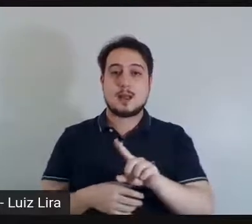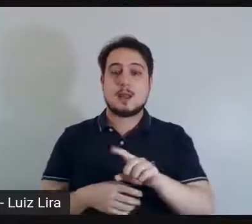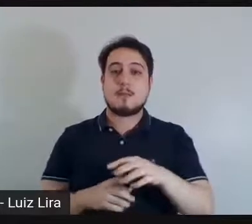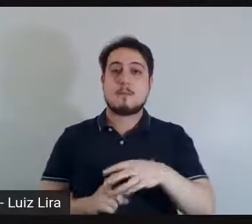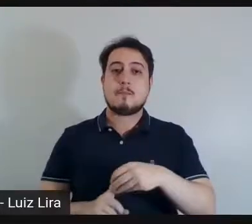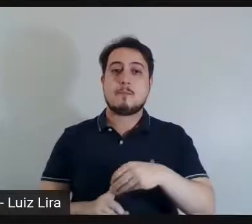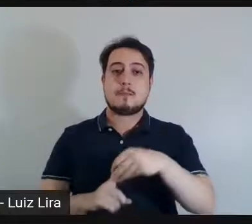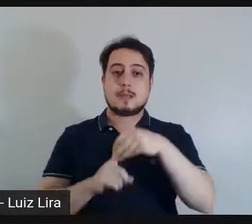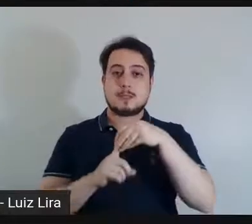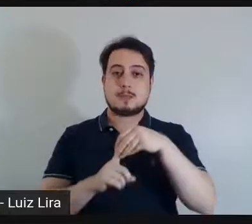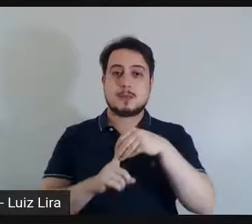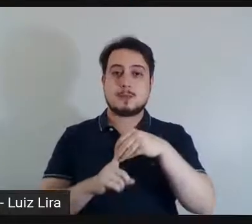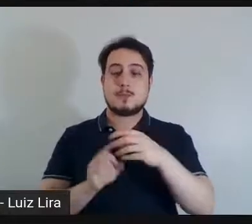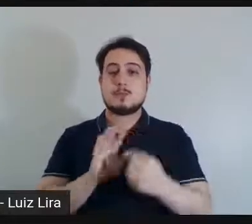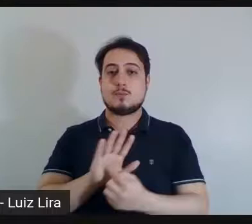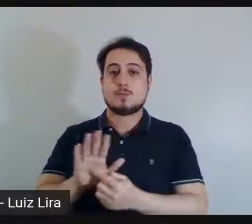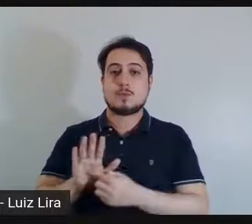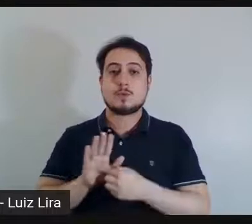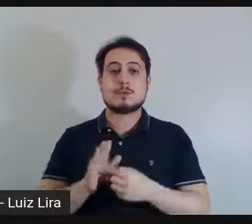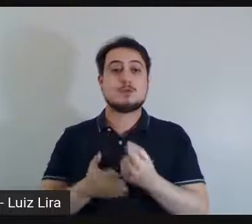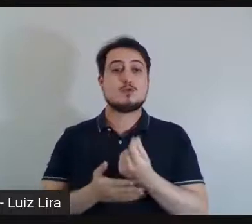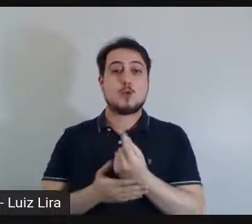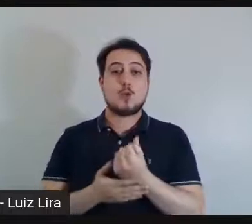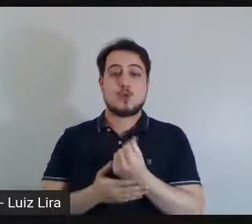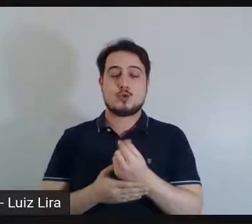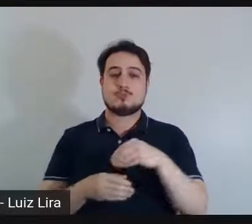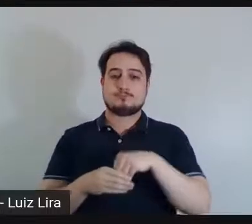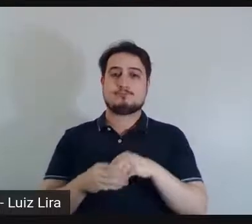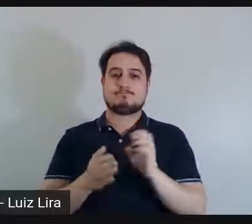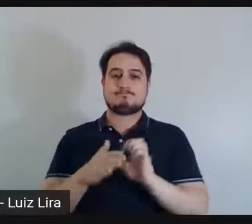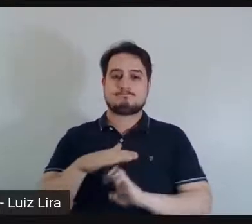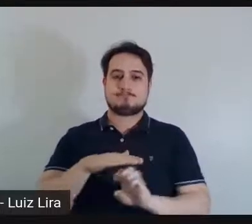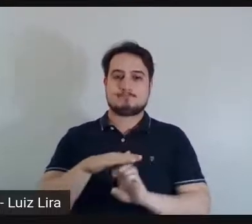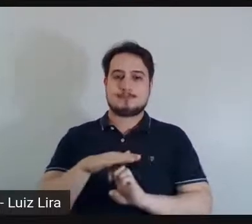E isso gera também um custo para a empresa. A